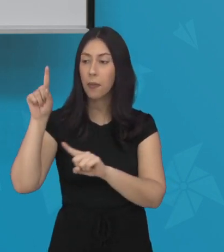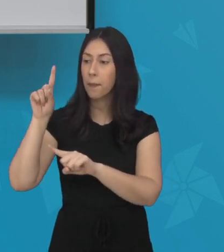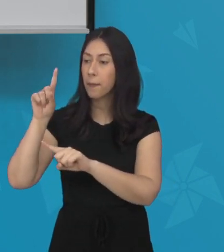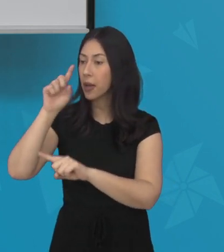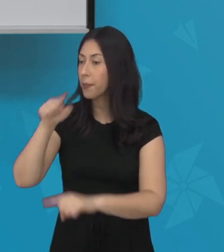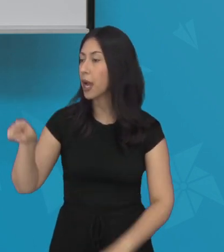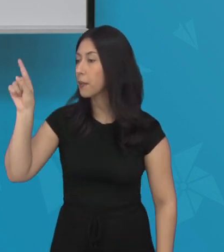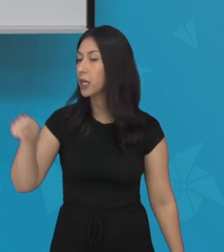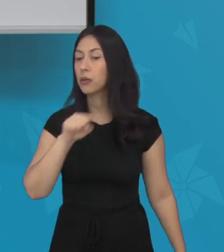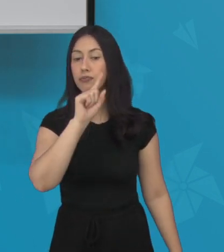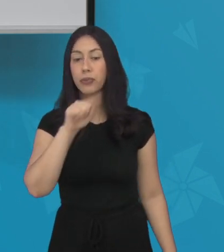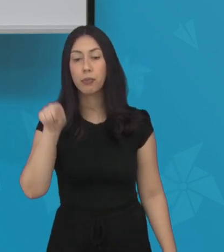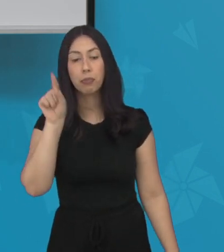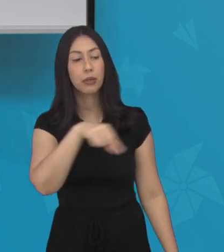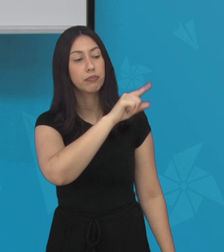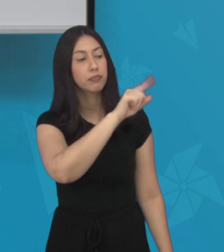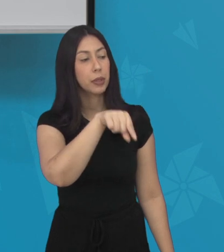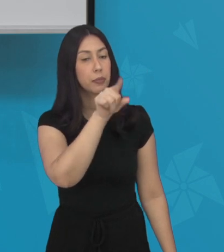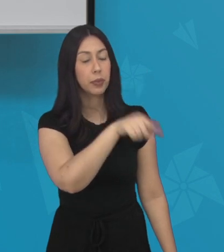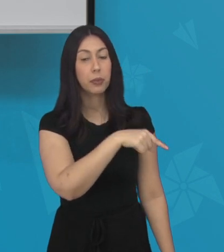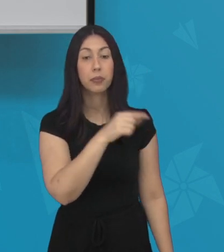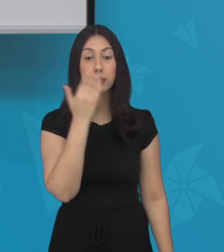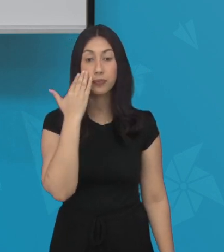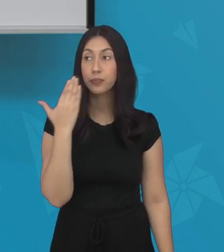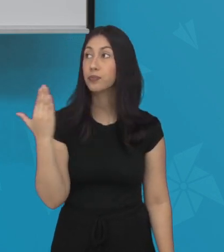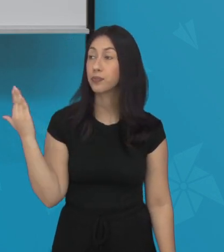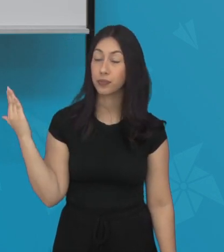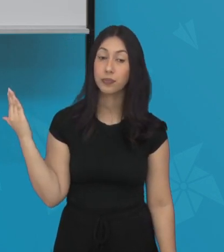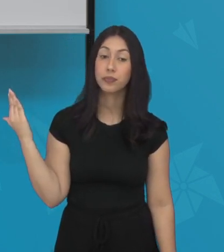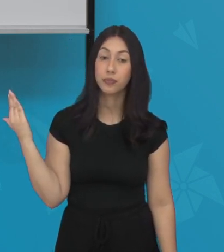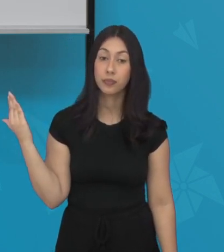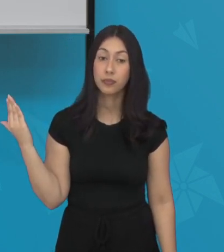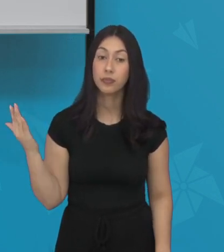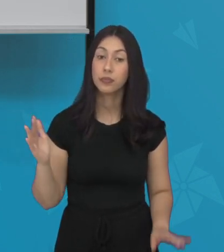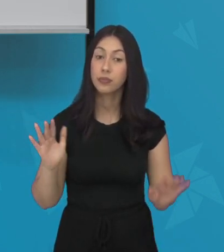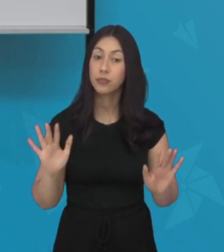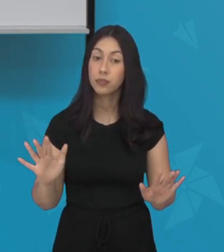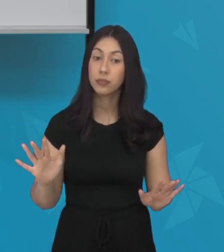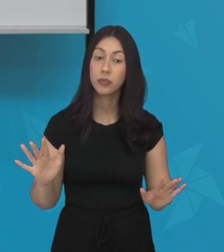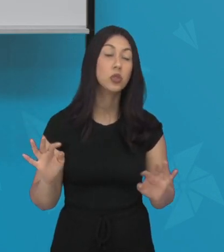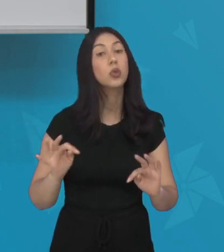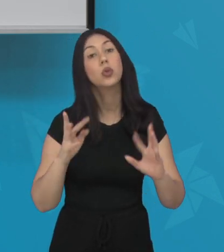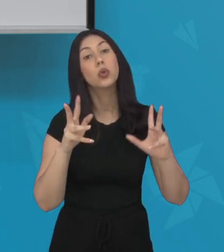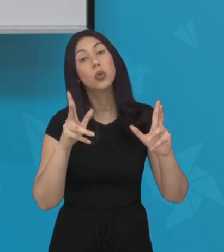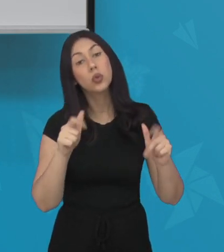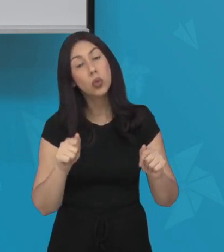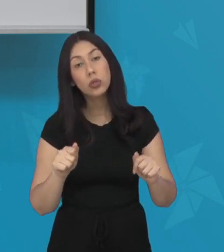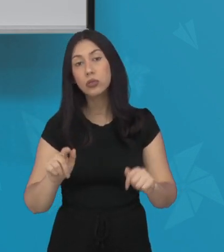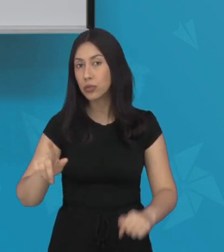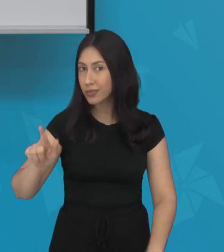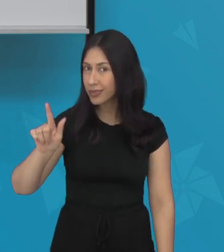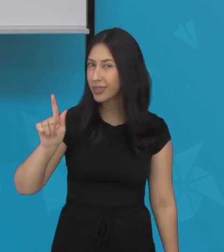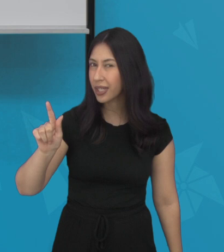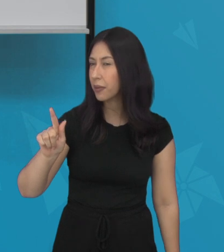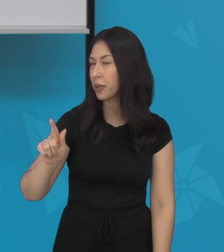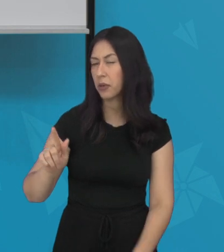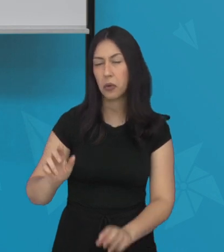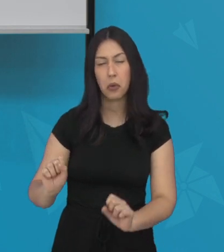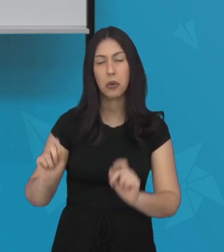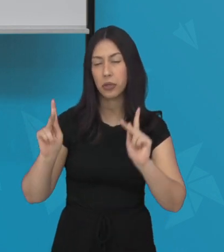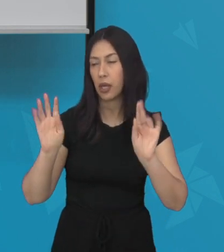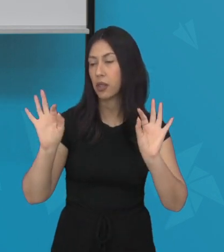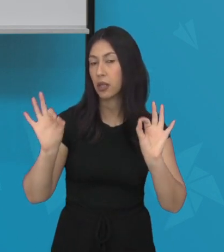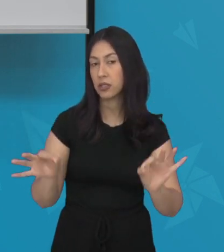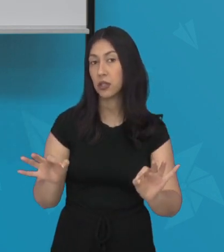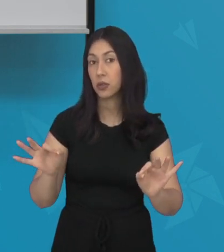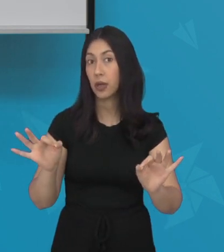gramas daqui por 1 gramas daqui. Vai sobrar mais 1 gramas ali. Nesse caso, como temos todos a mesma unidade, então não faz diferença.